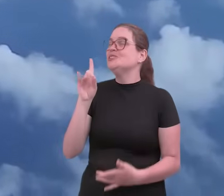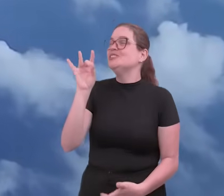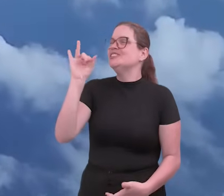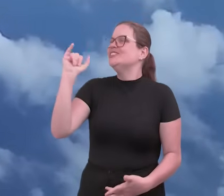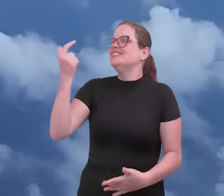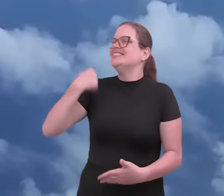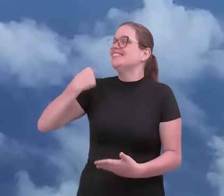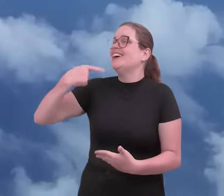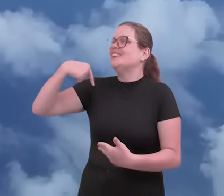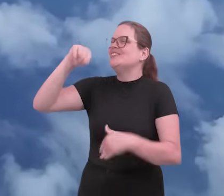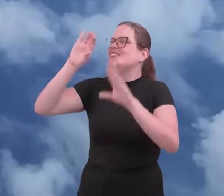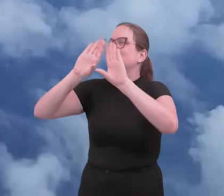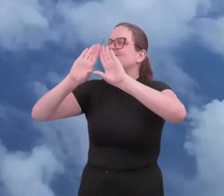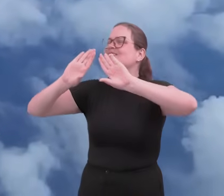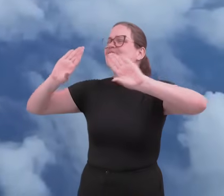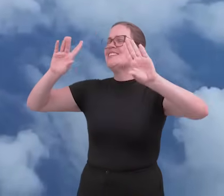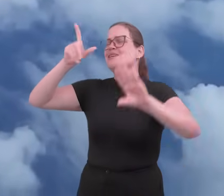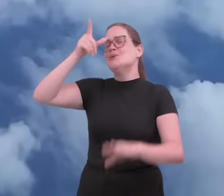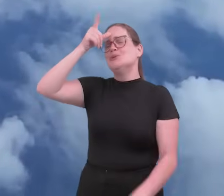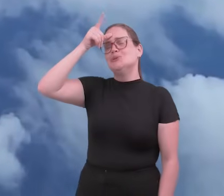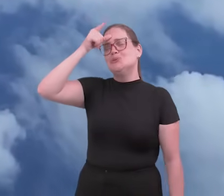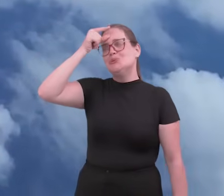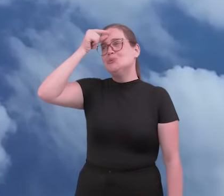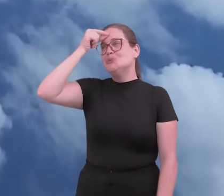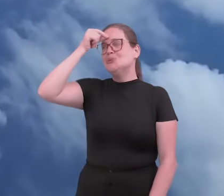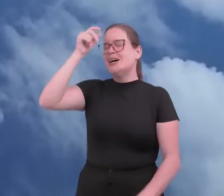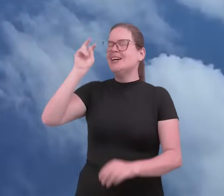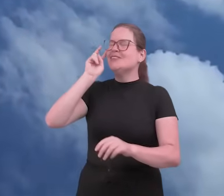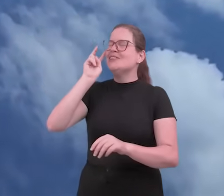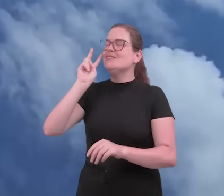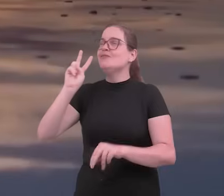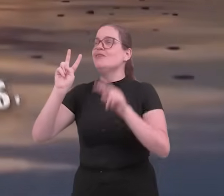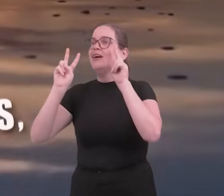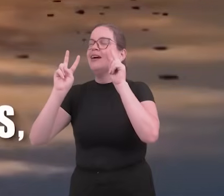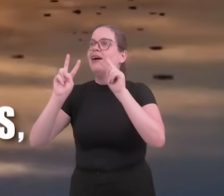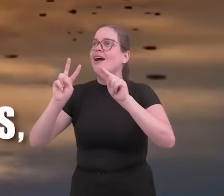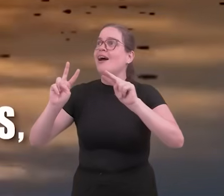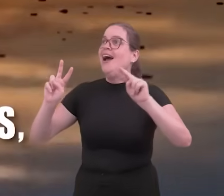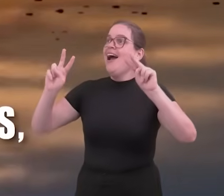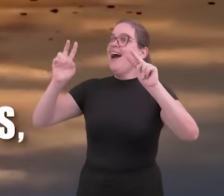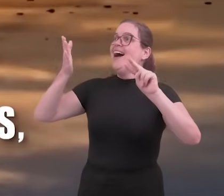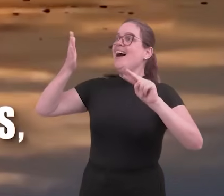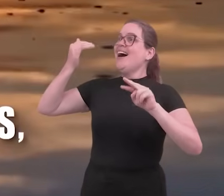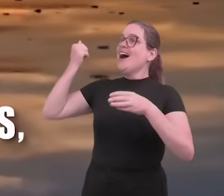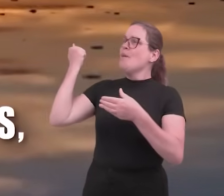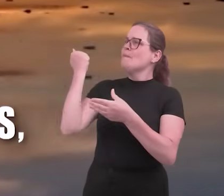bom descanso chegarei. Os patriarcas